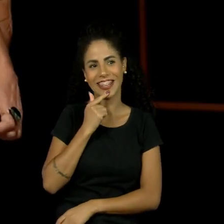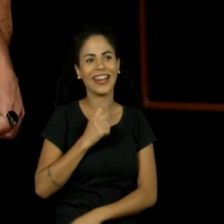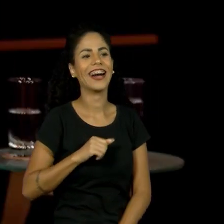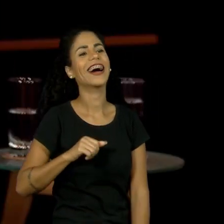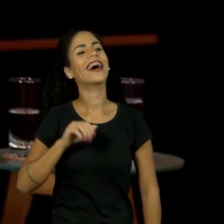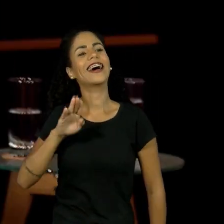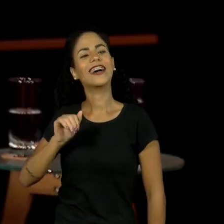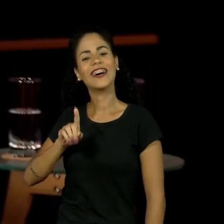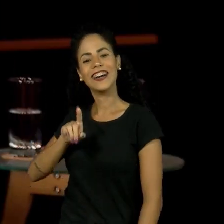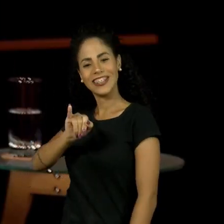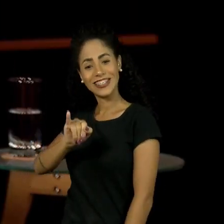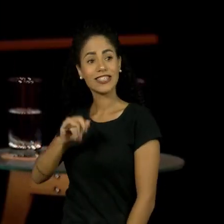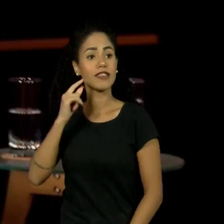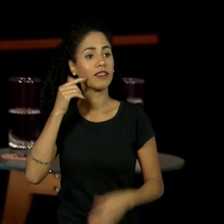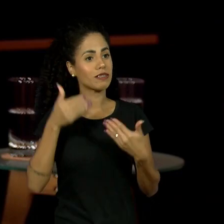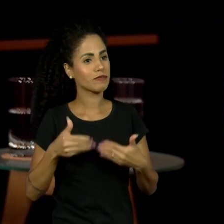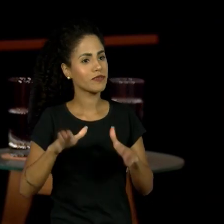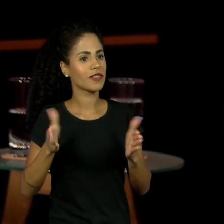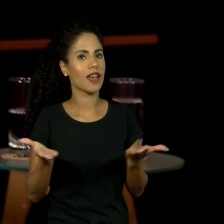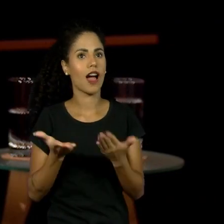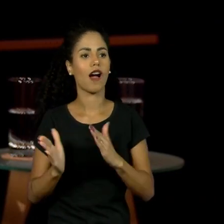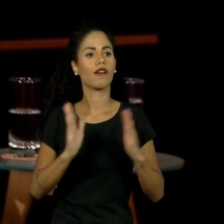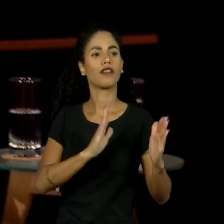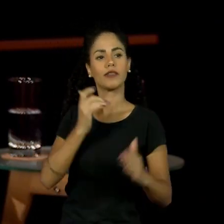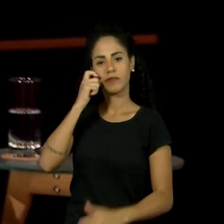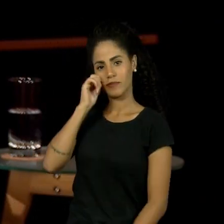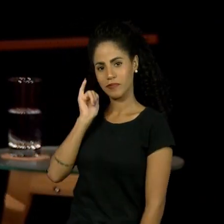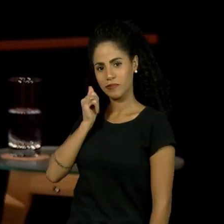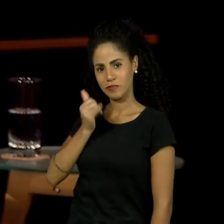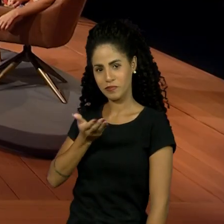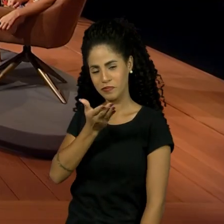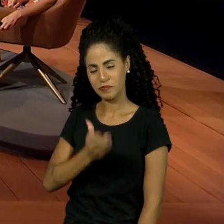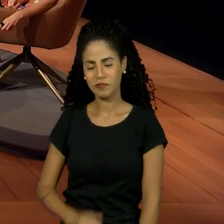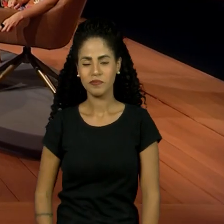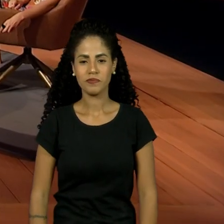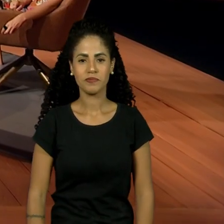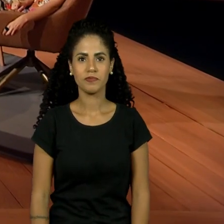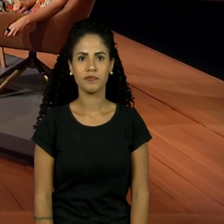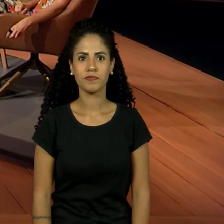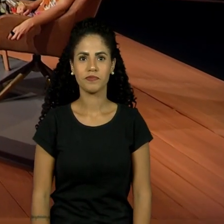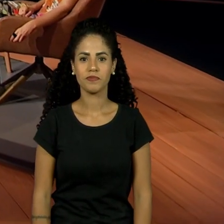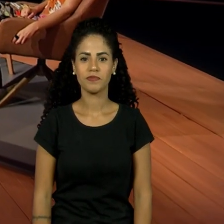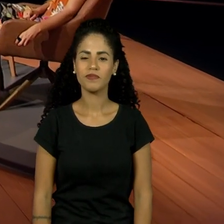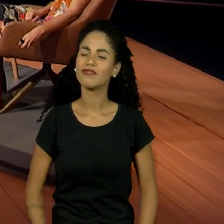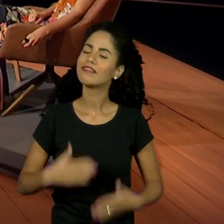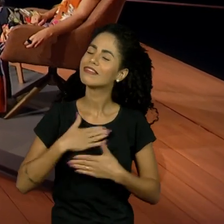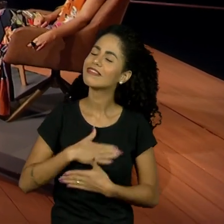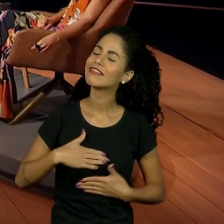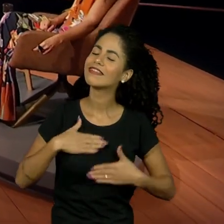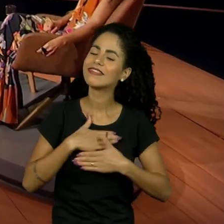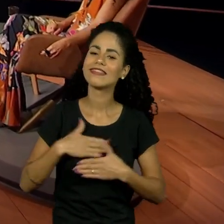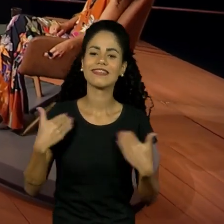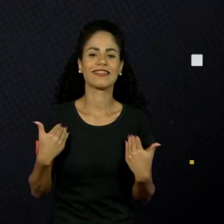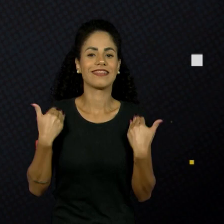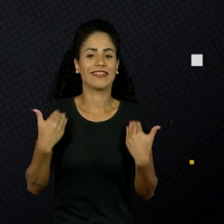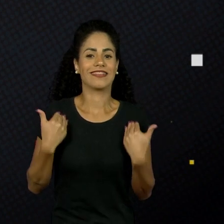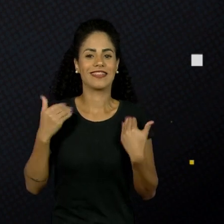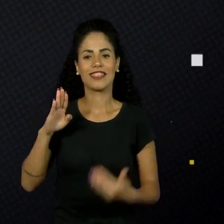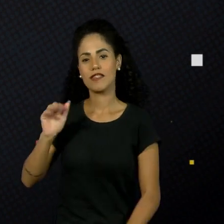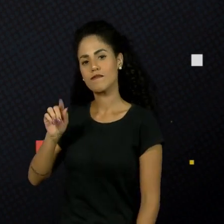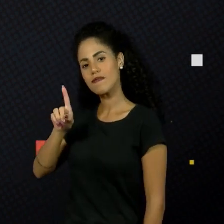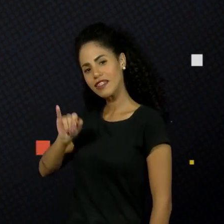Saad. E já vamos abrir esse bloco com mais um depoimento para você. É com muita alegria que eu venho aqui falar de Badia